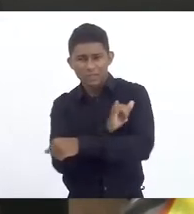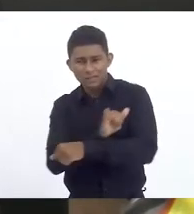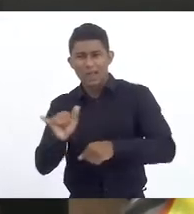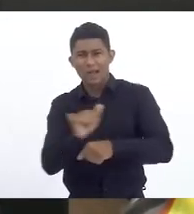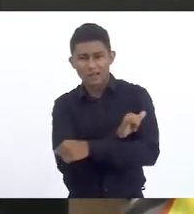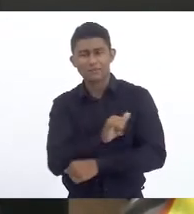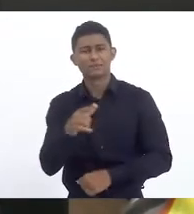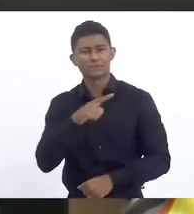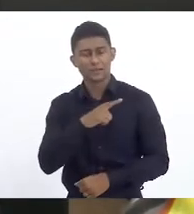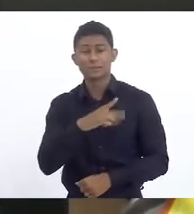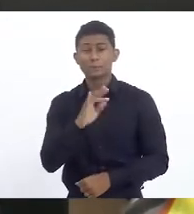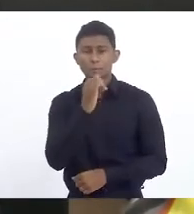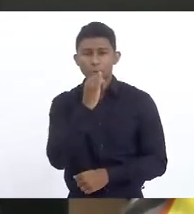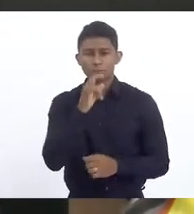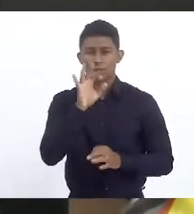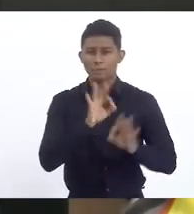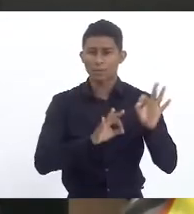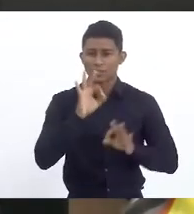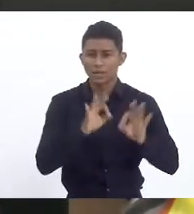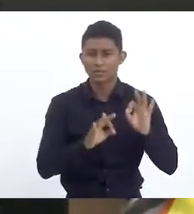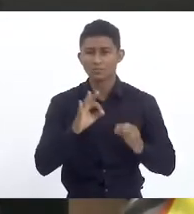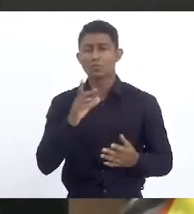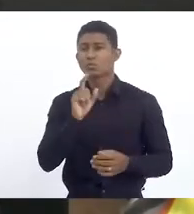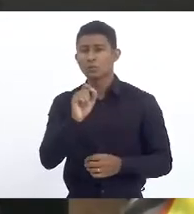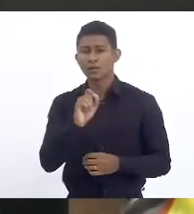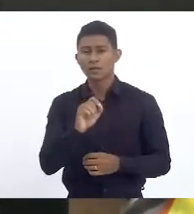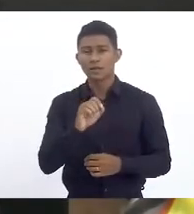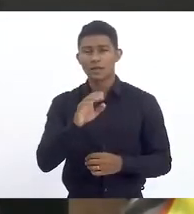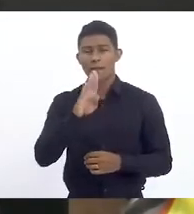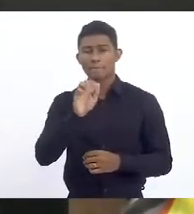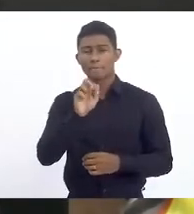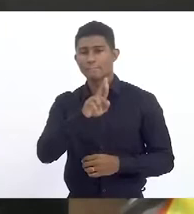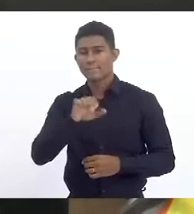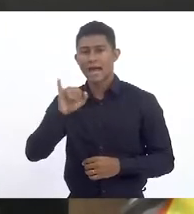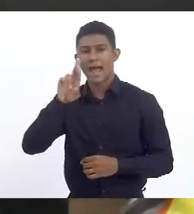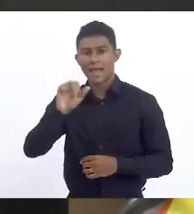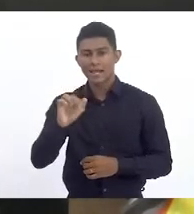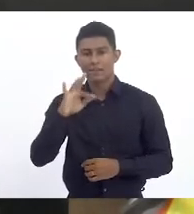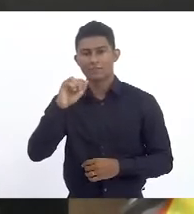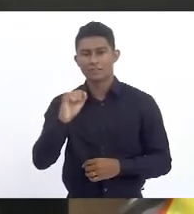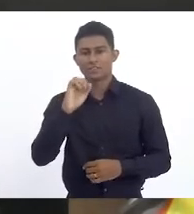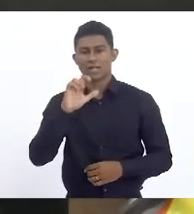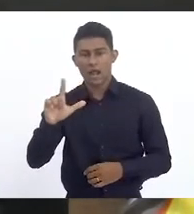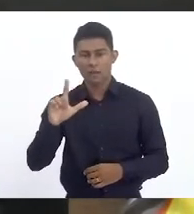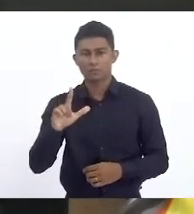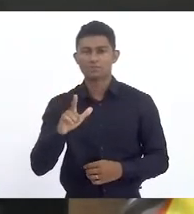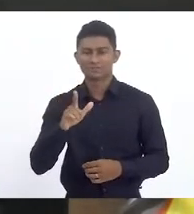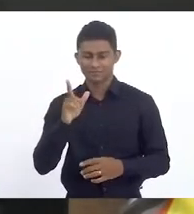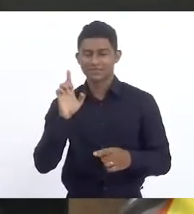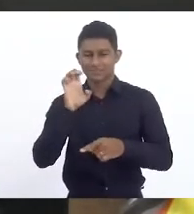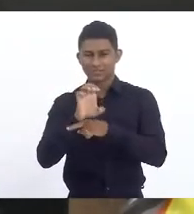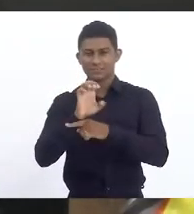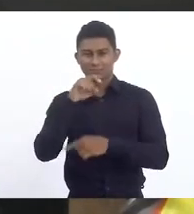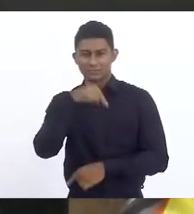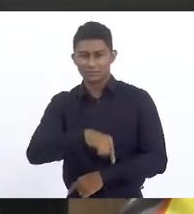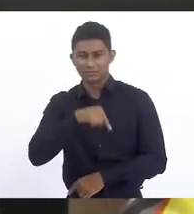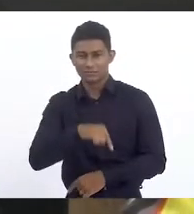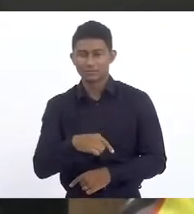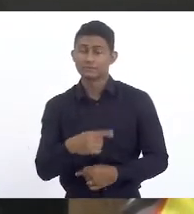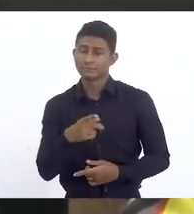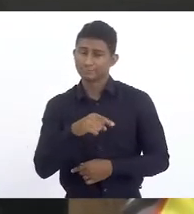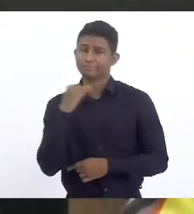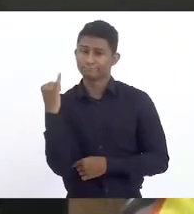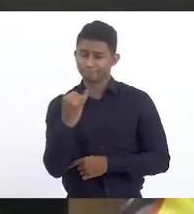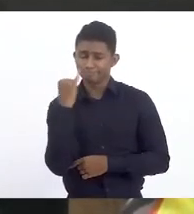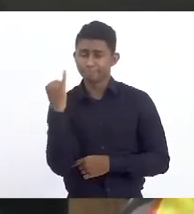também, como, por exemplo, o projeto de barreira fiscal do Estado, né, de robustecer as barreiras fiscais do Estado como um componente importante